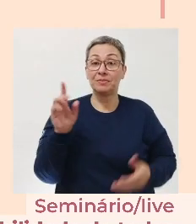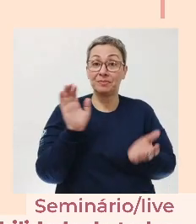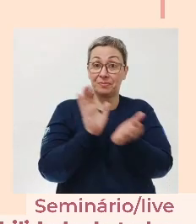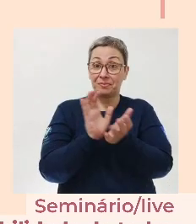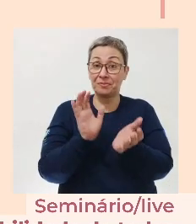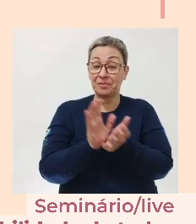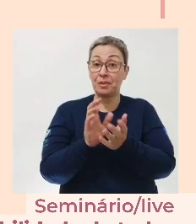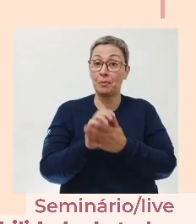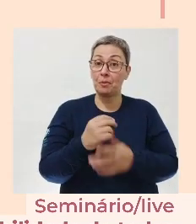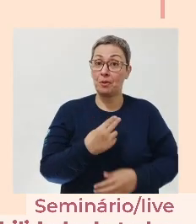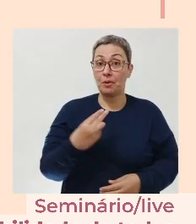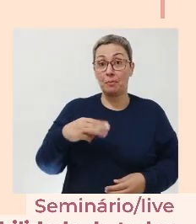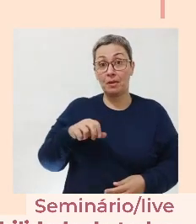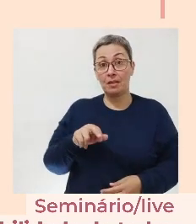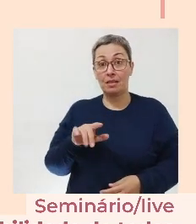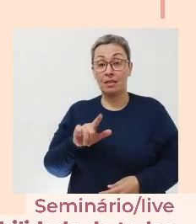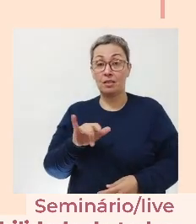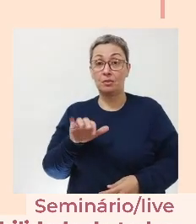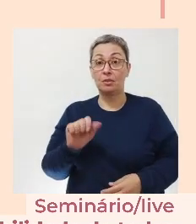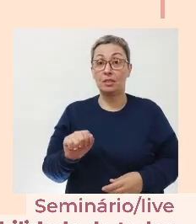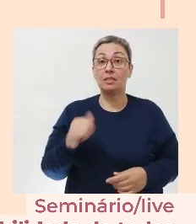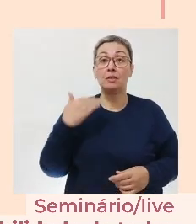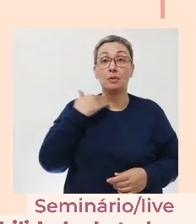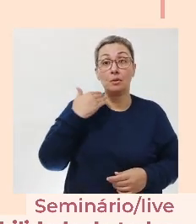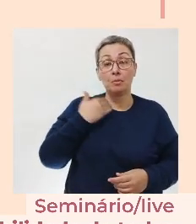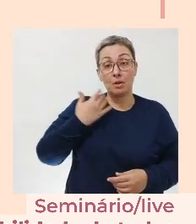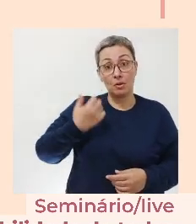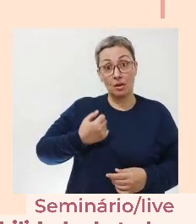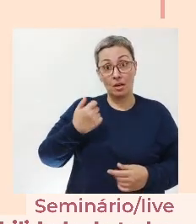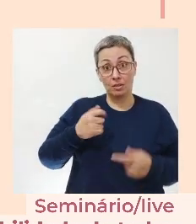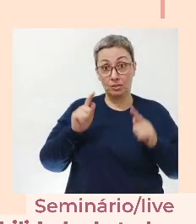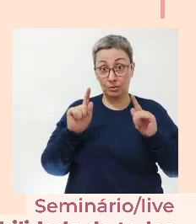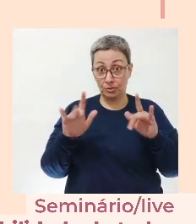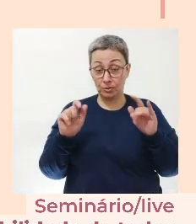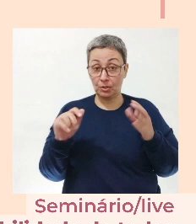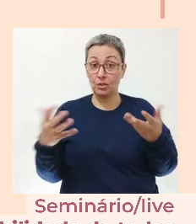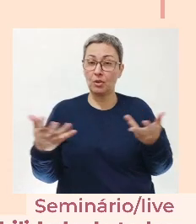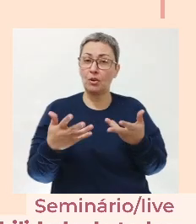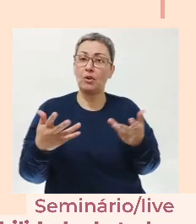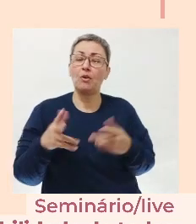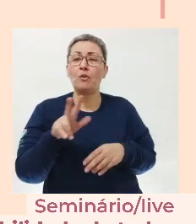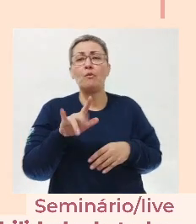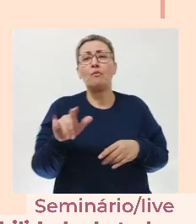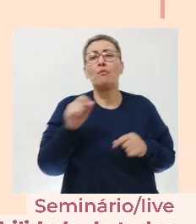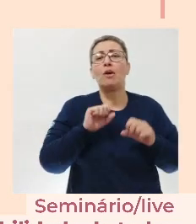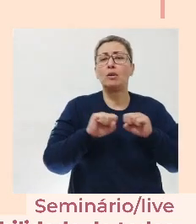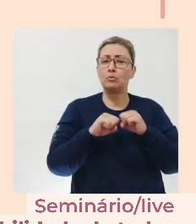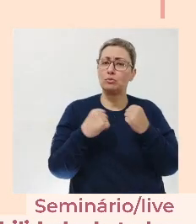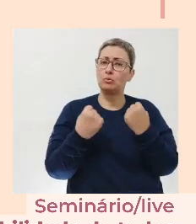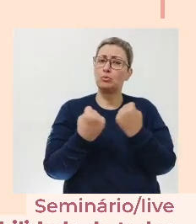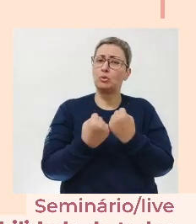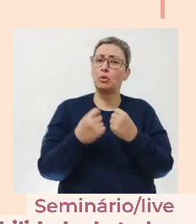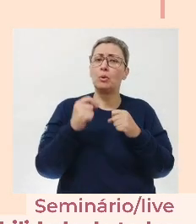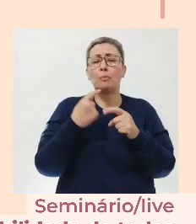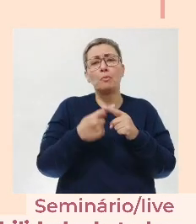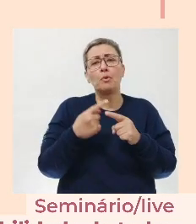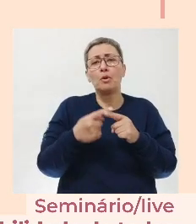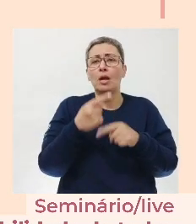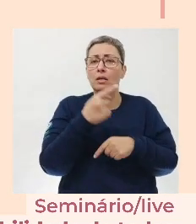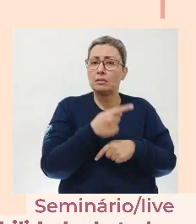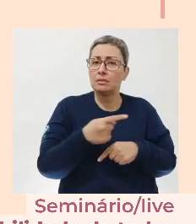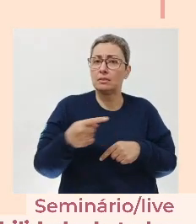Bom dia, pessoal. Eu sou Maria Luísa, do Banco de Leite aqui de Guarulhos, tá? E nós vamos fazer um